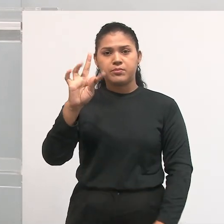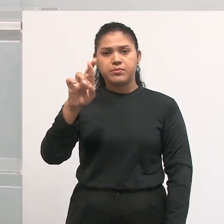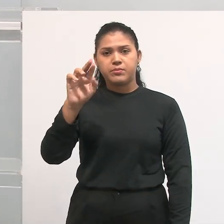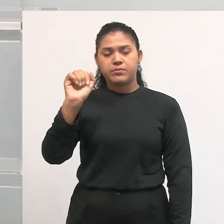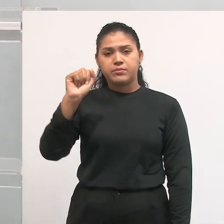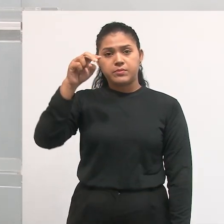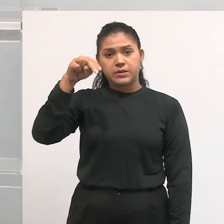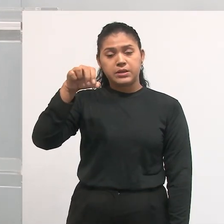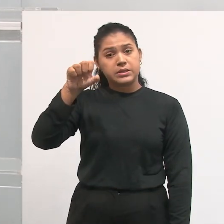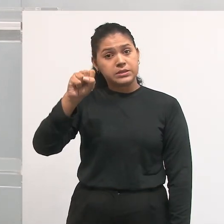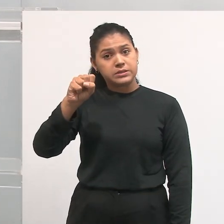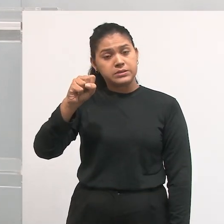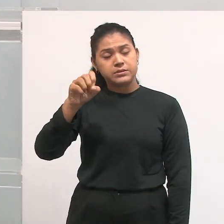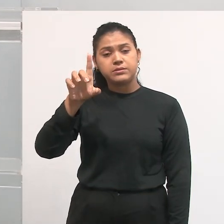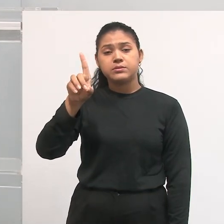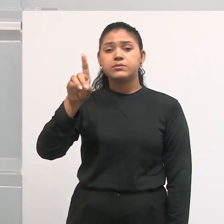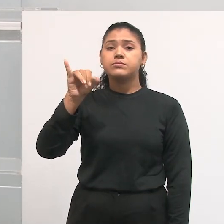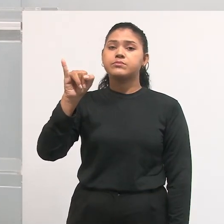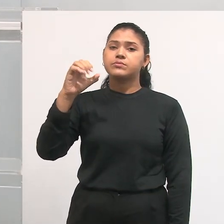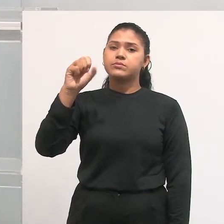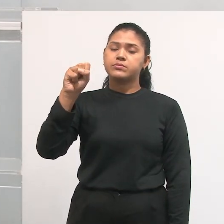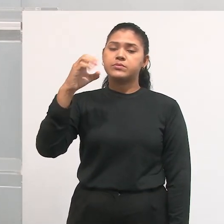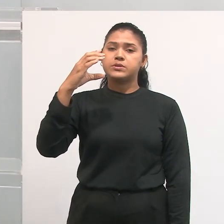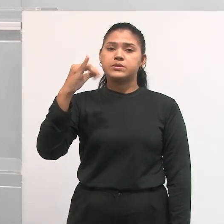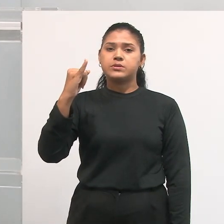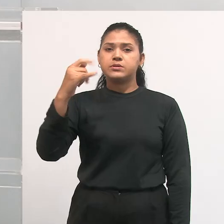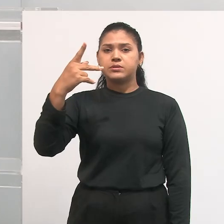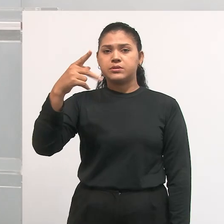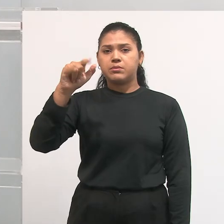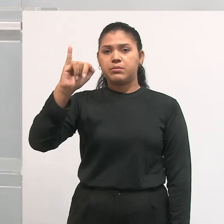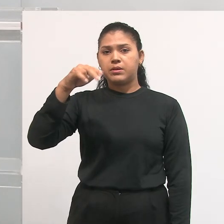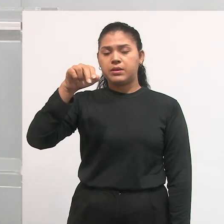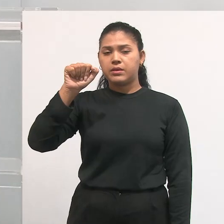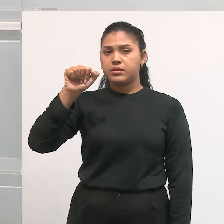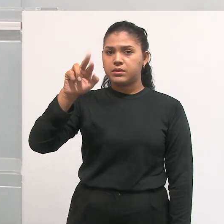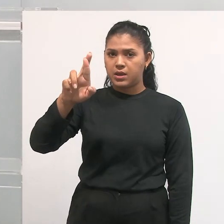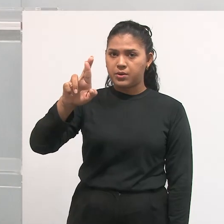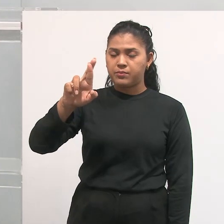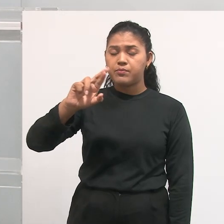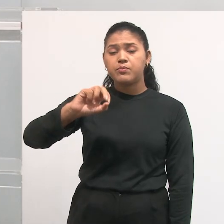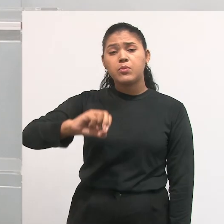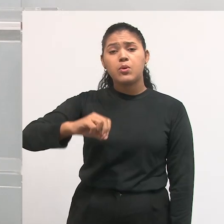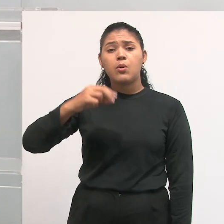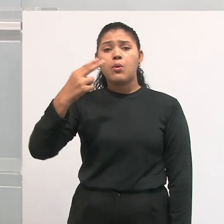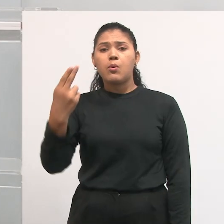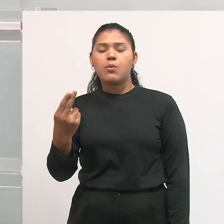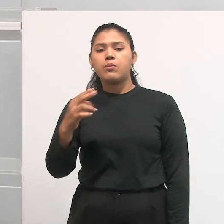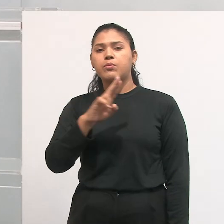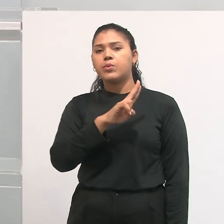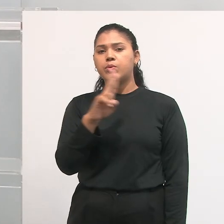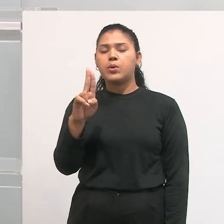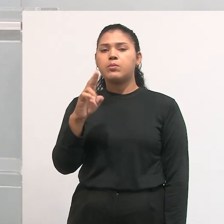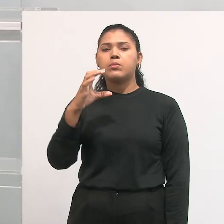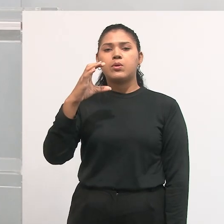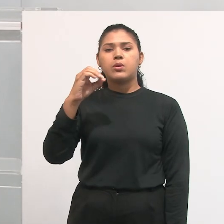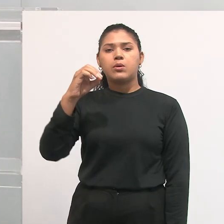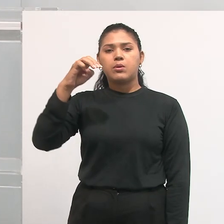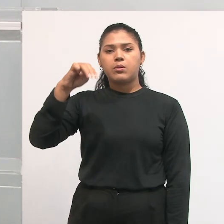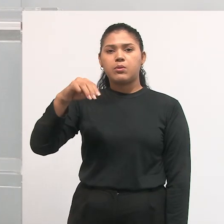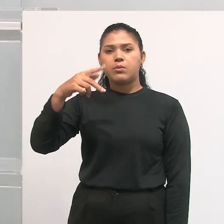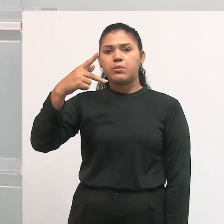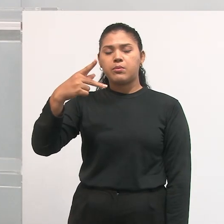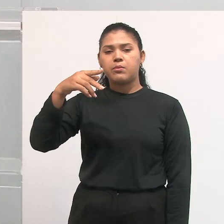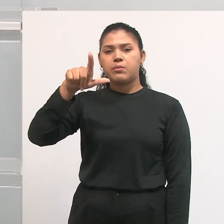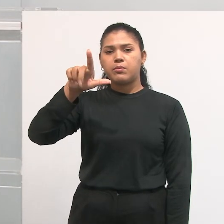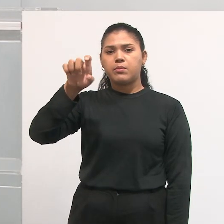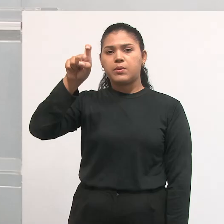transdisciplinar, multidisciplinar e complexa. A última, mais profunda análise dessa perspectiva é